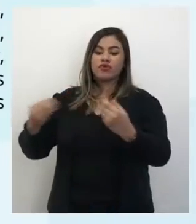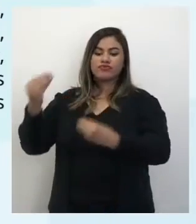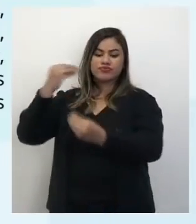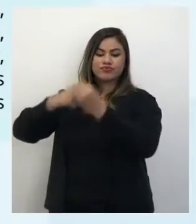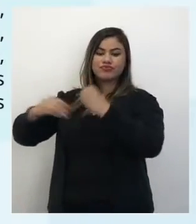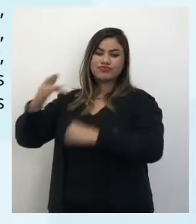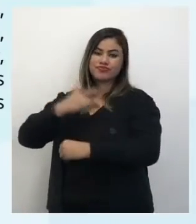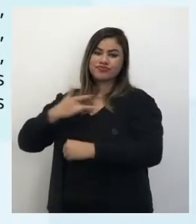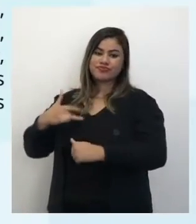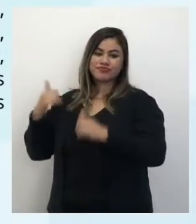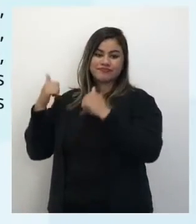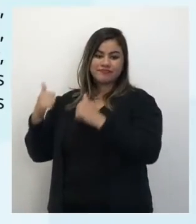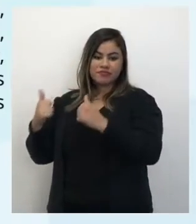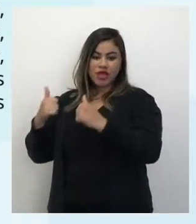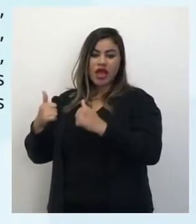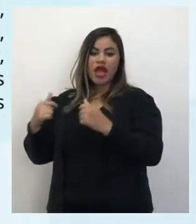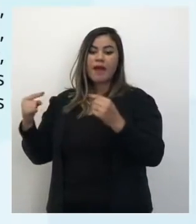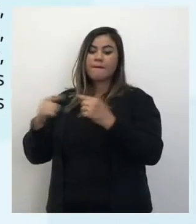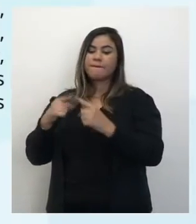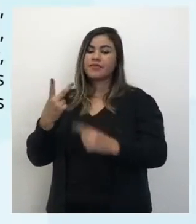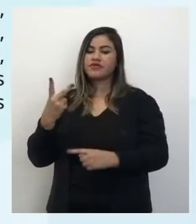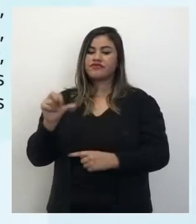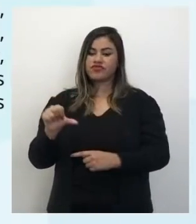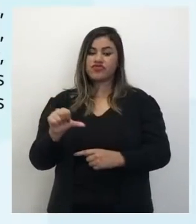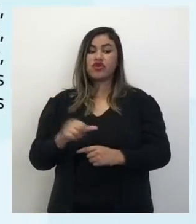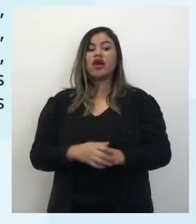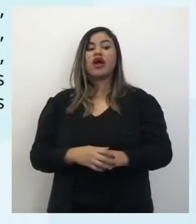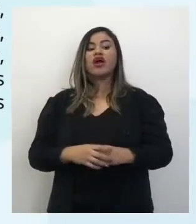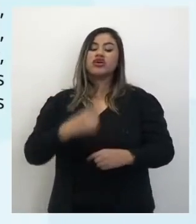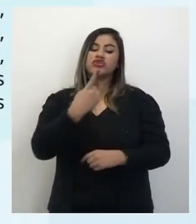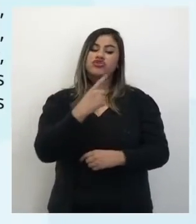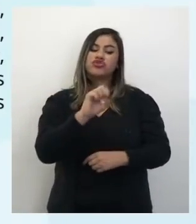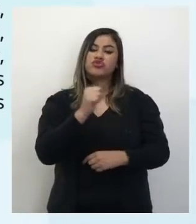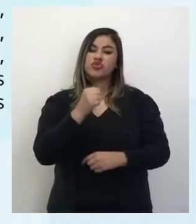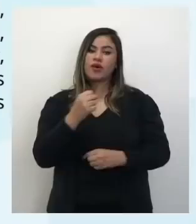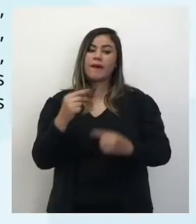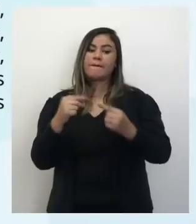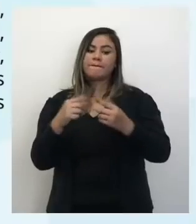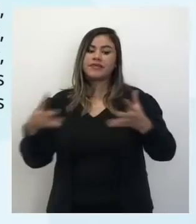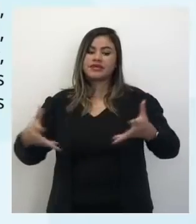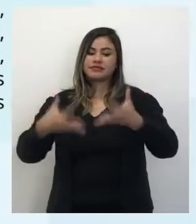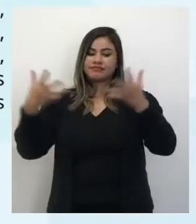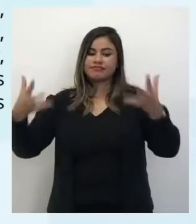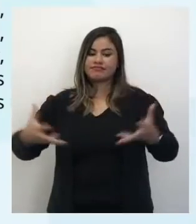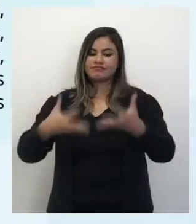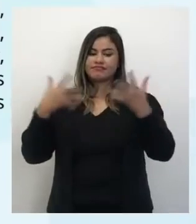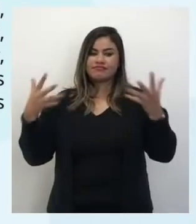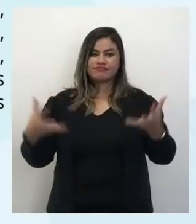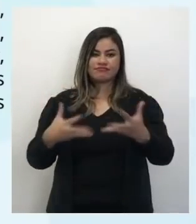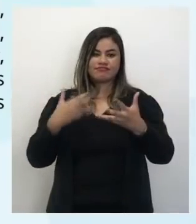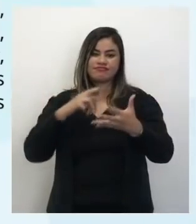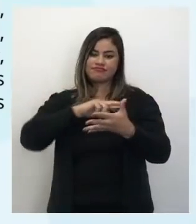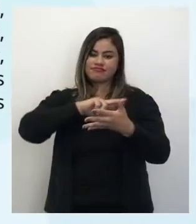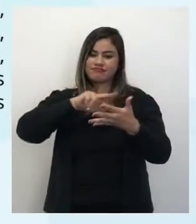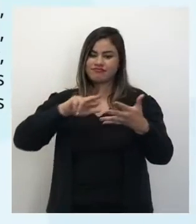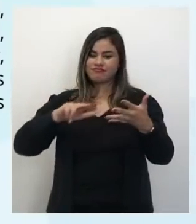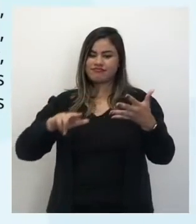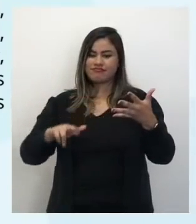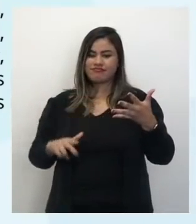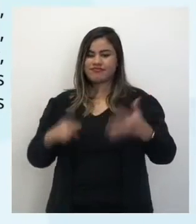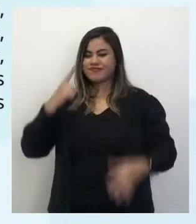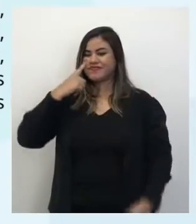incluídos 29 itens, sendo 18 tipos de hortaliças, alface, rúcula, couve,